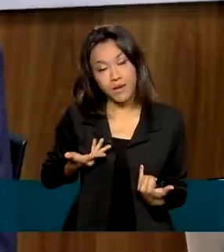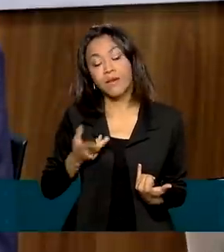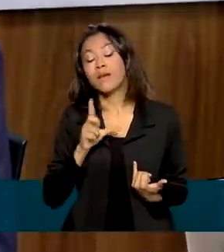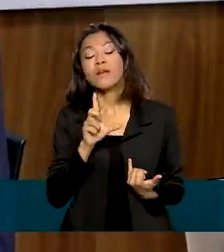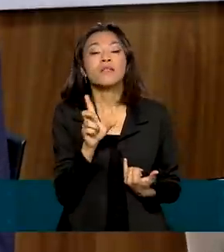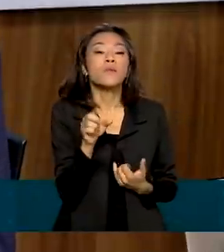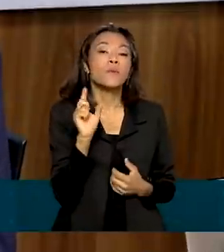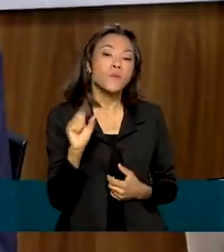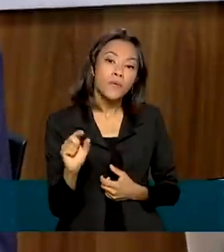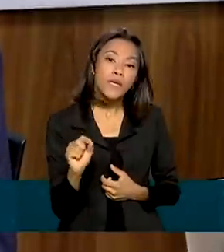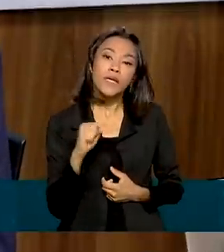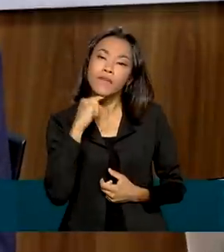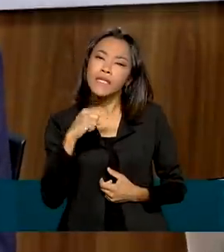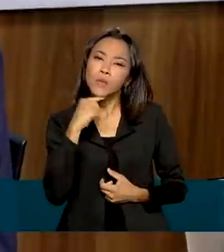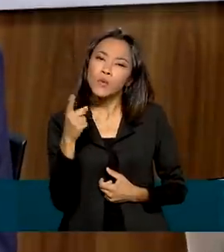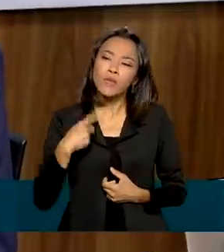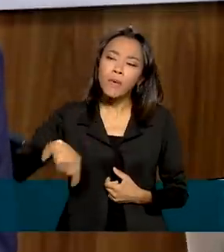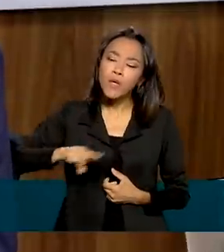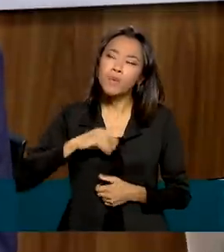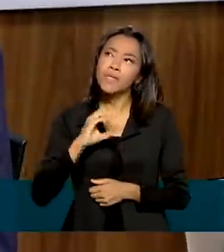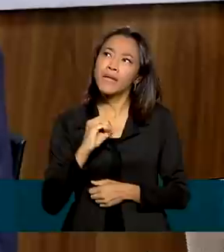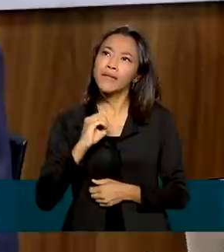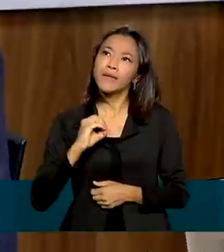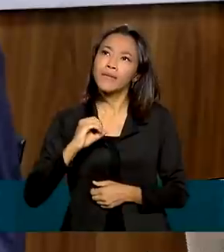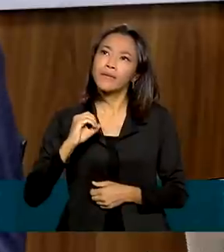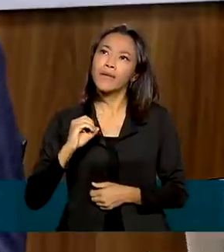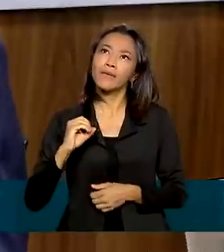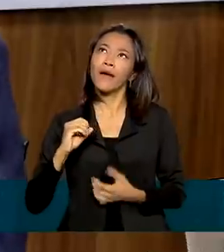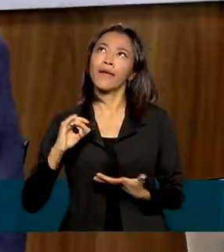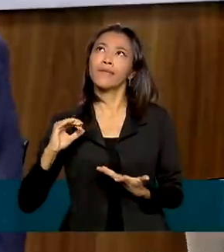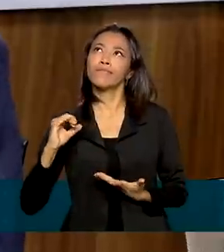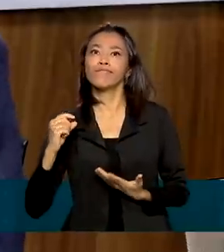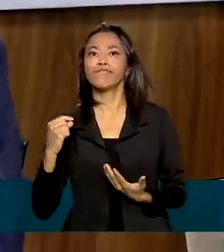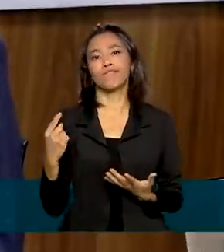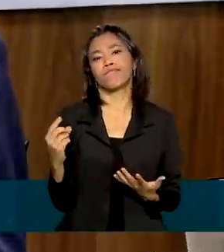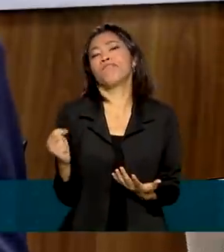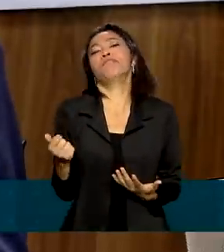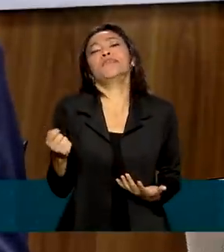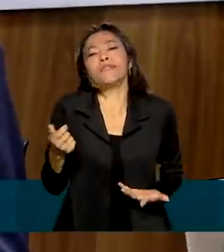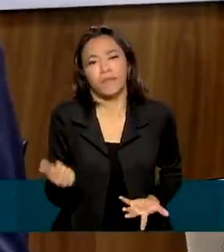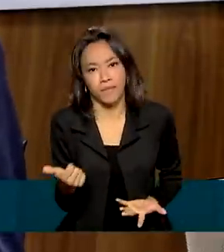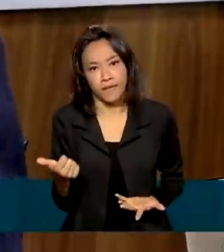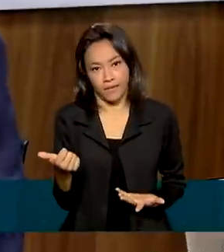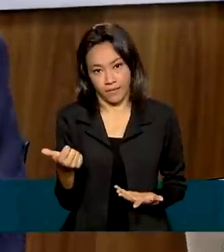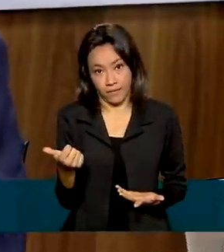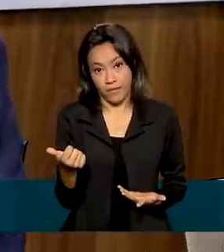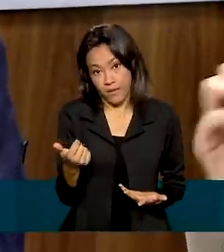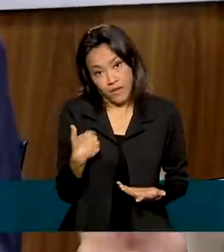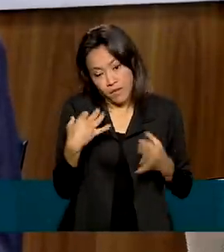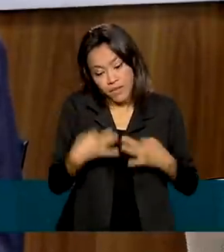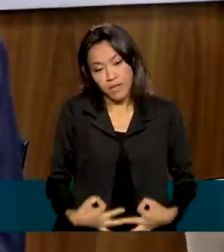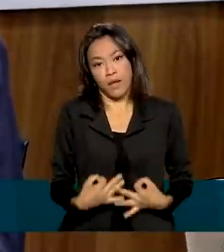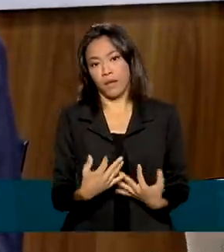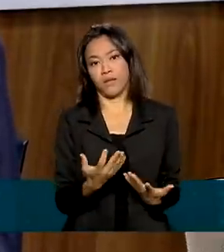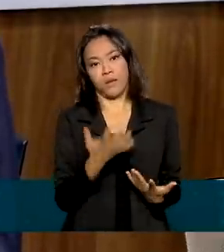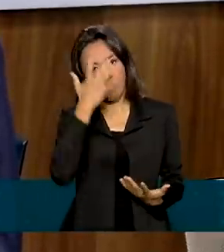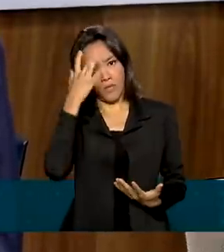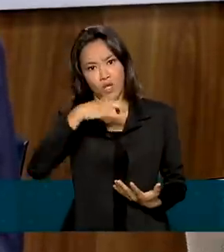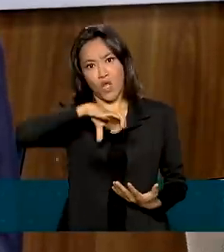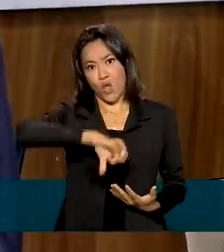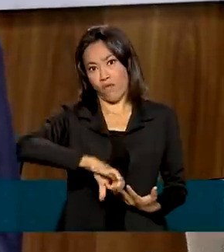que vai sobrar de tu vida para nós será 0,00 alguma coisa uma coisa tão ichima ele é justo você